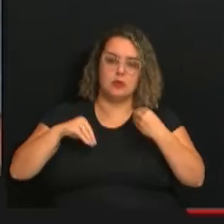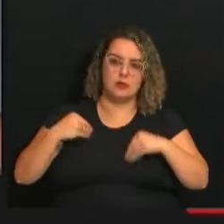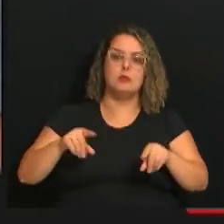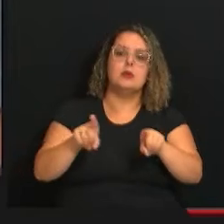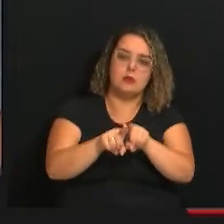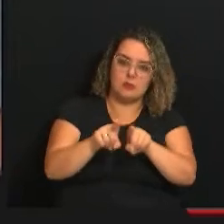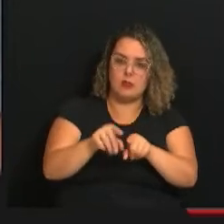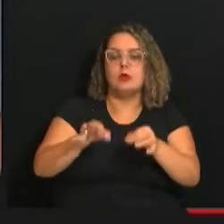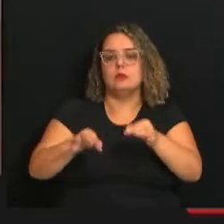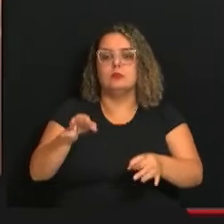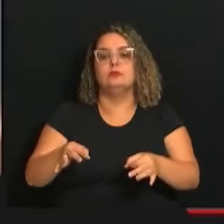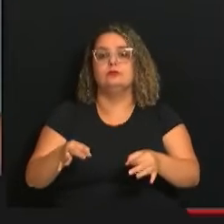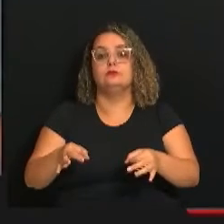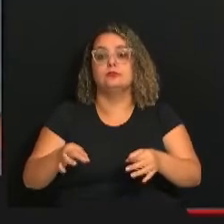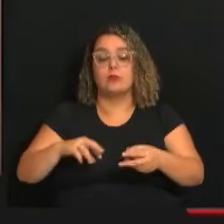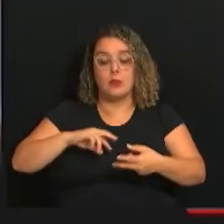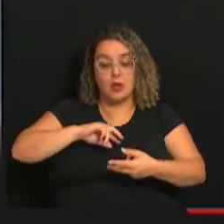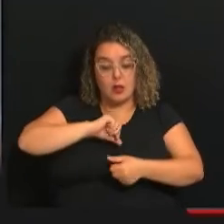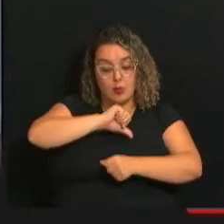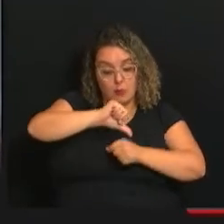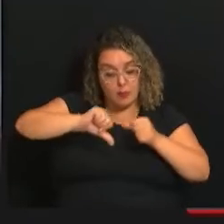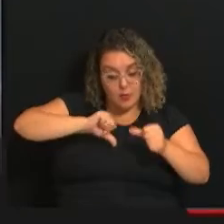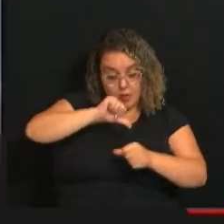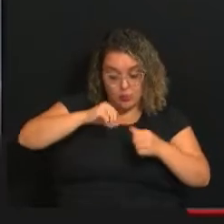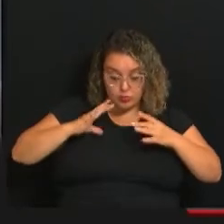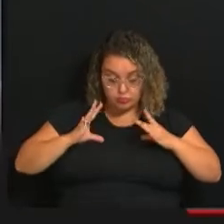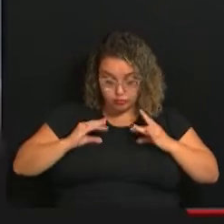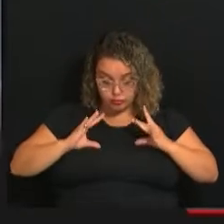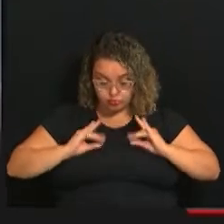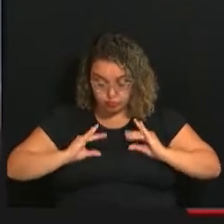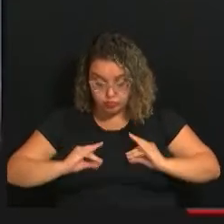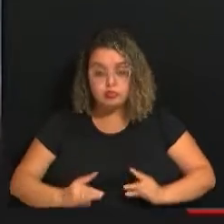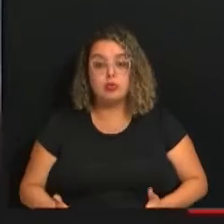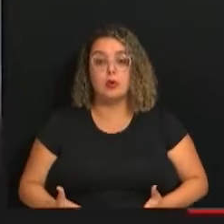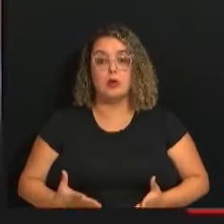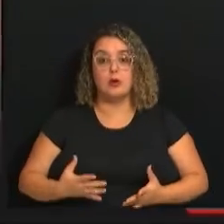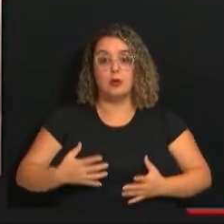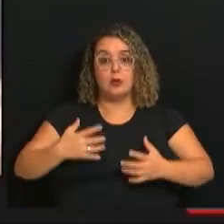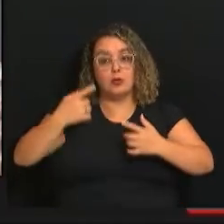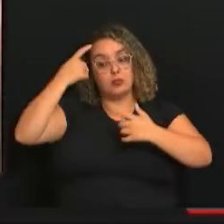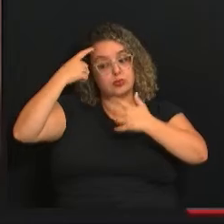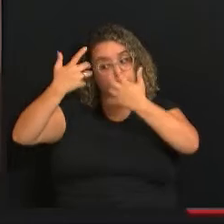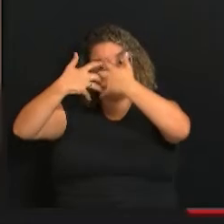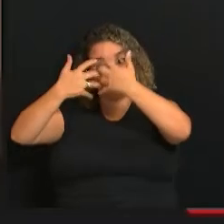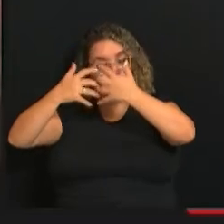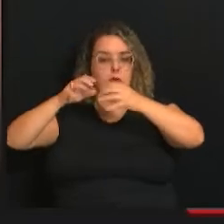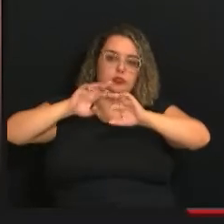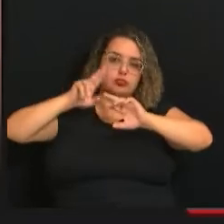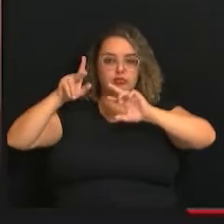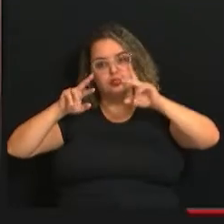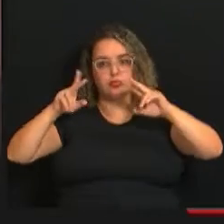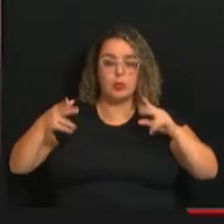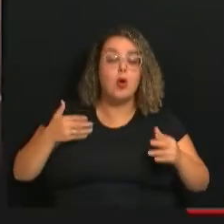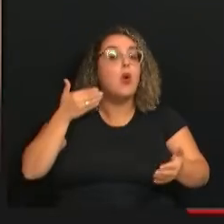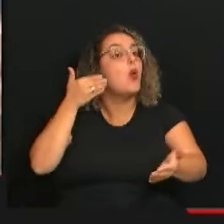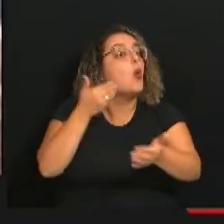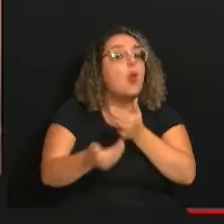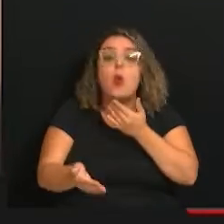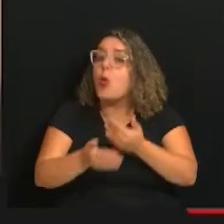mil pessoas, porque cada processo tem 2 partes. Cada processo tem 2 advogados.